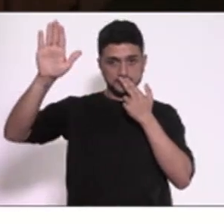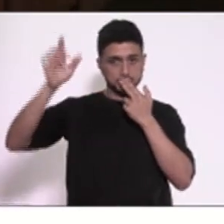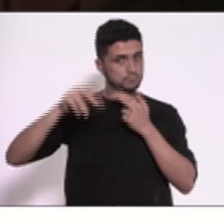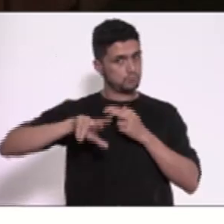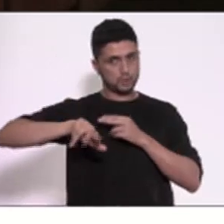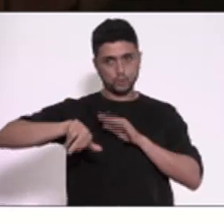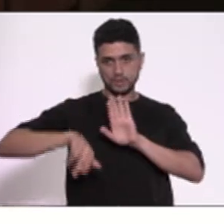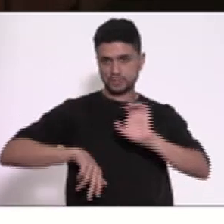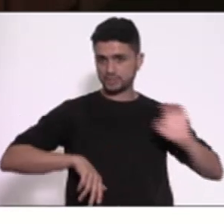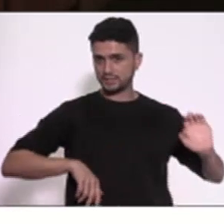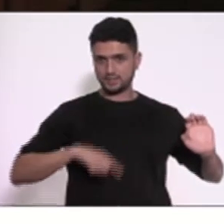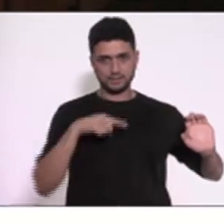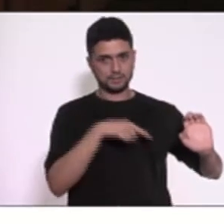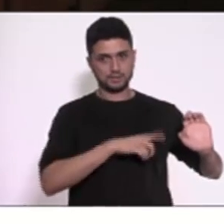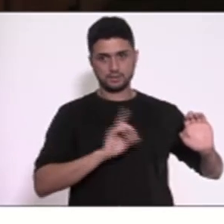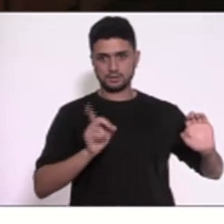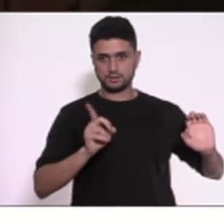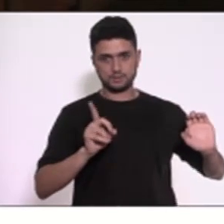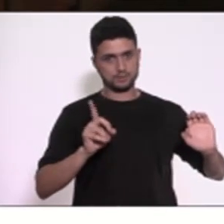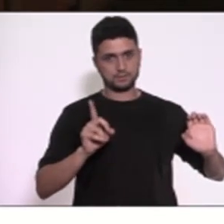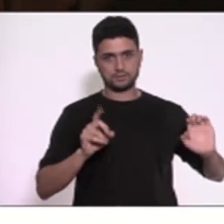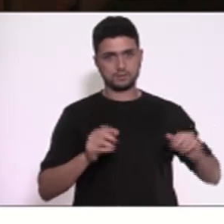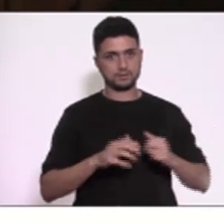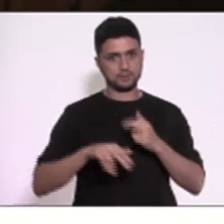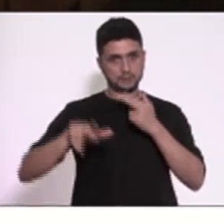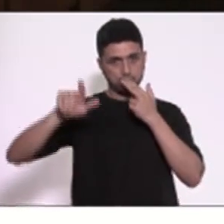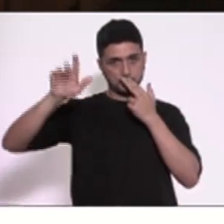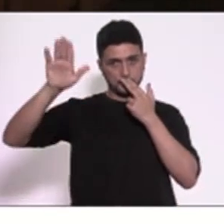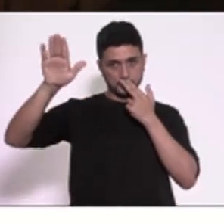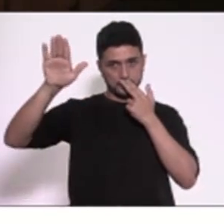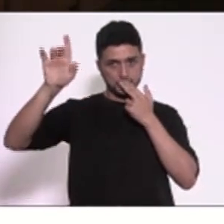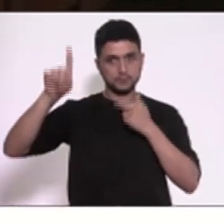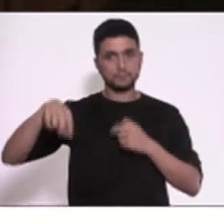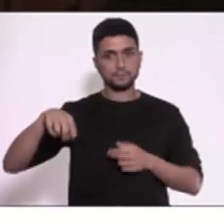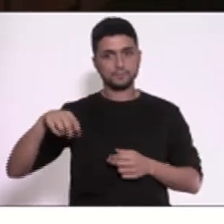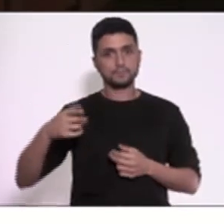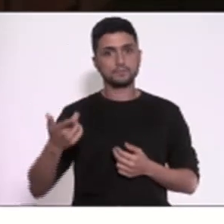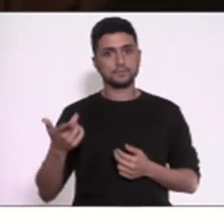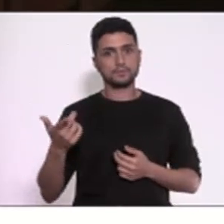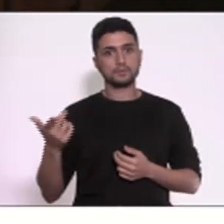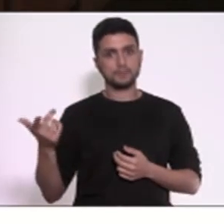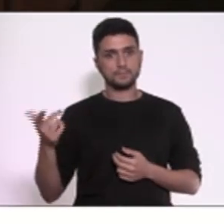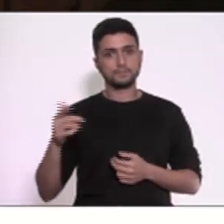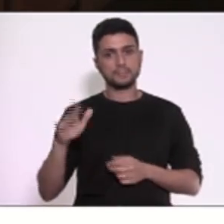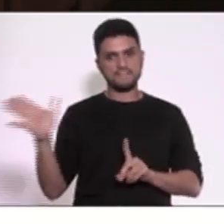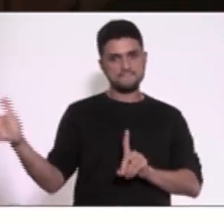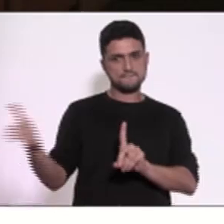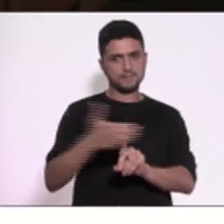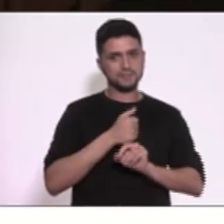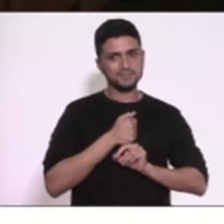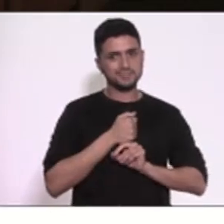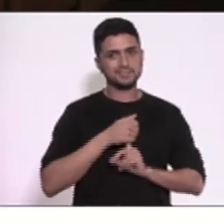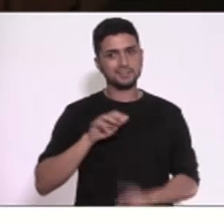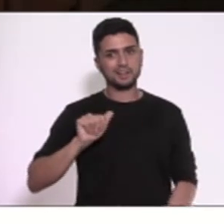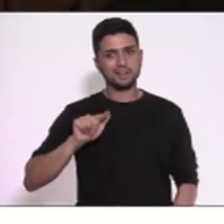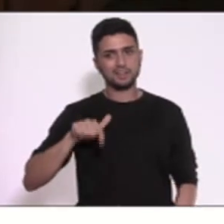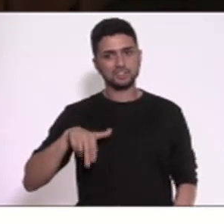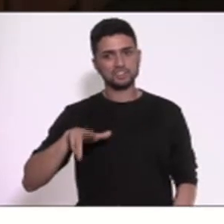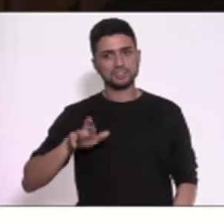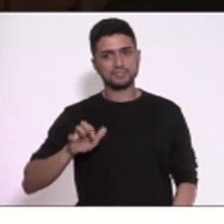lei federal que combate o uso do nazismo como um sistema fascista, que imagino que bem o Alexandre Freitas,